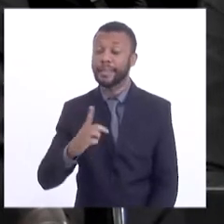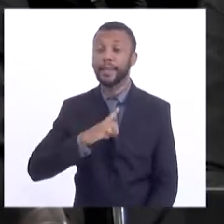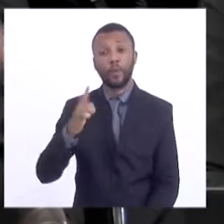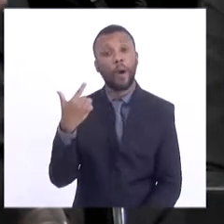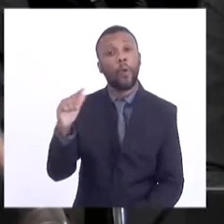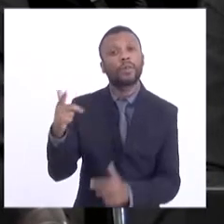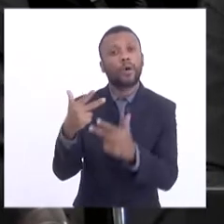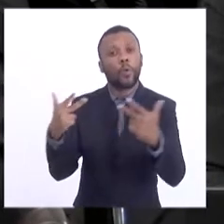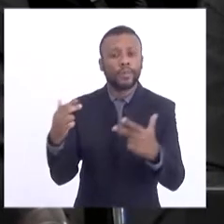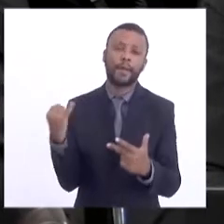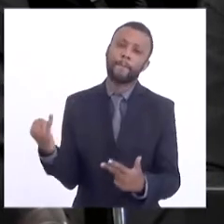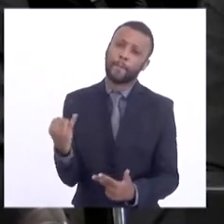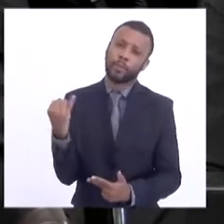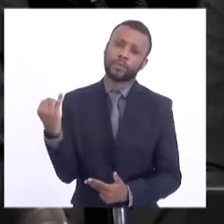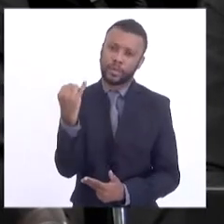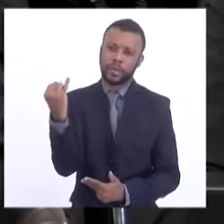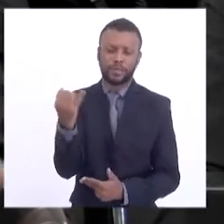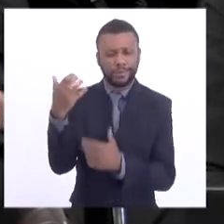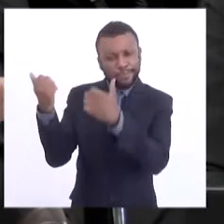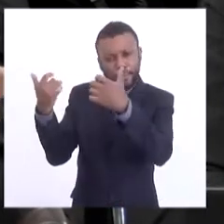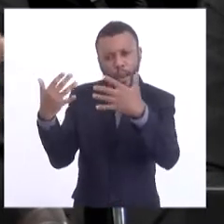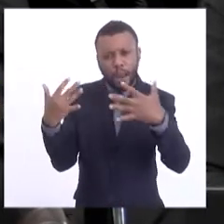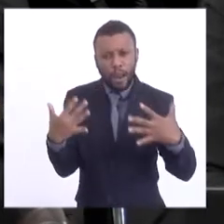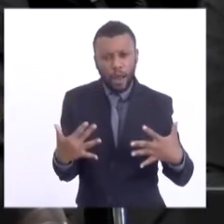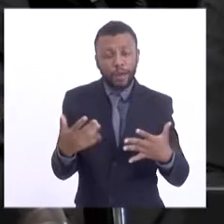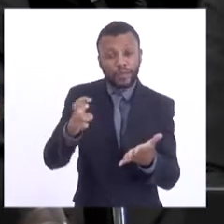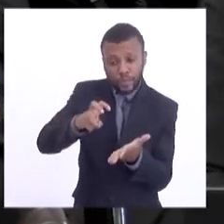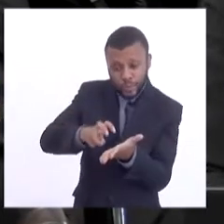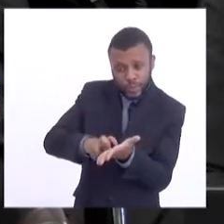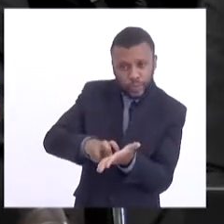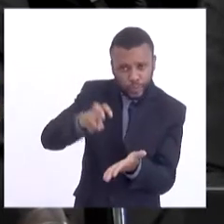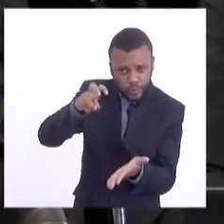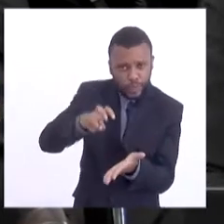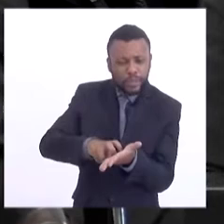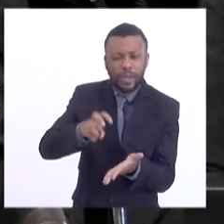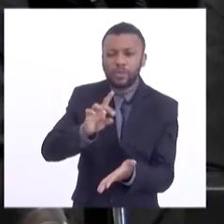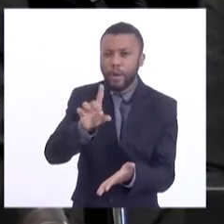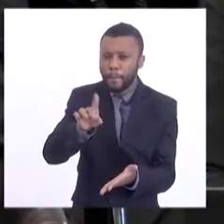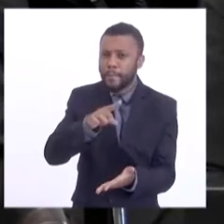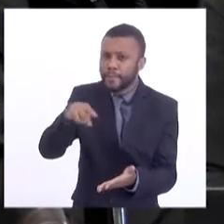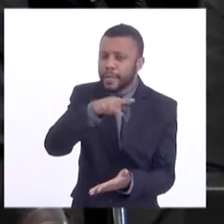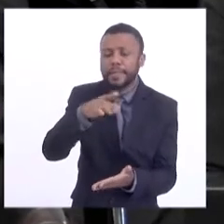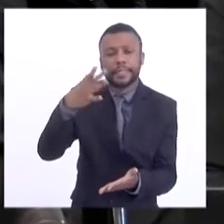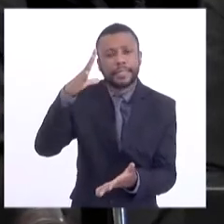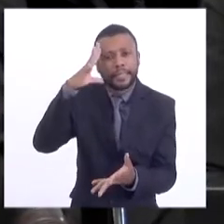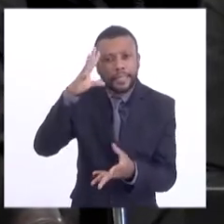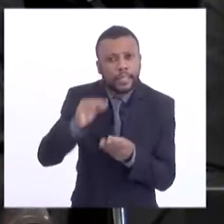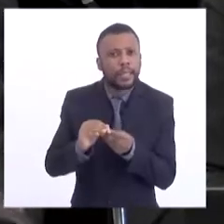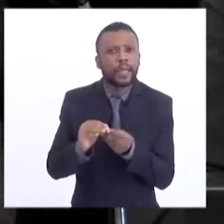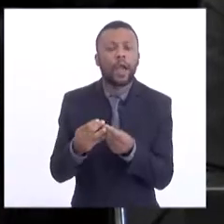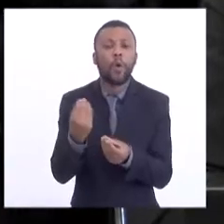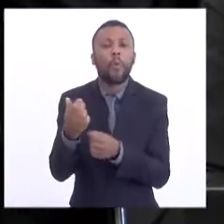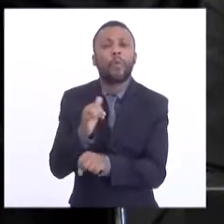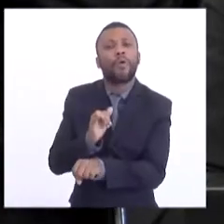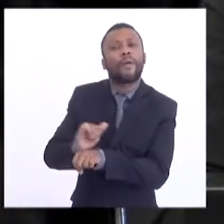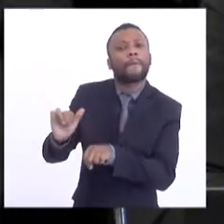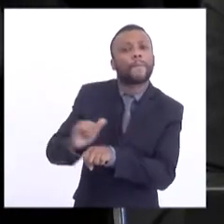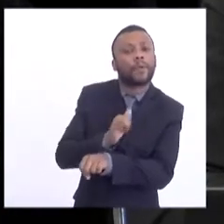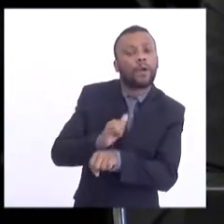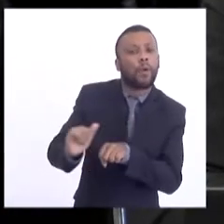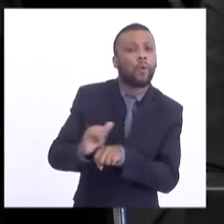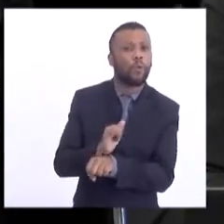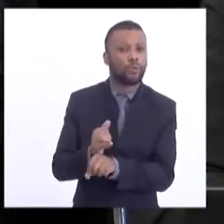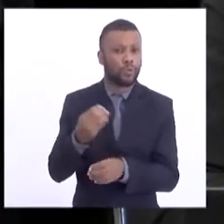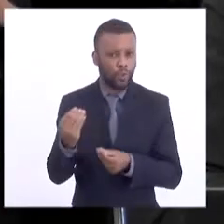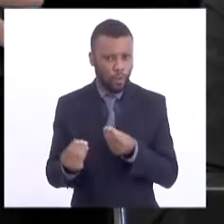outra coisa importante eu vim até comentando agora de manhã que é o seguinte só para você entender o mecanismo de desenvolvimento Esse recurso